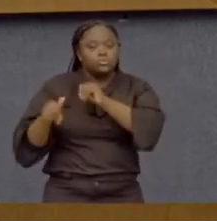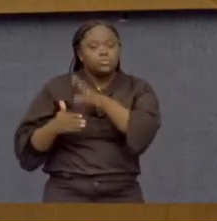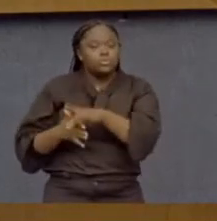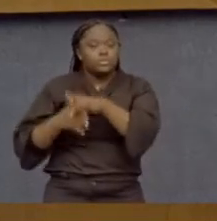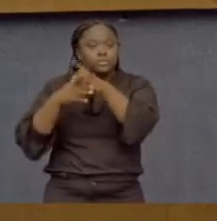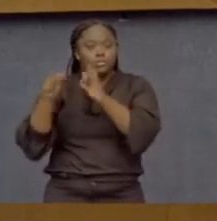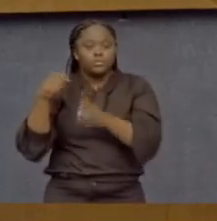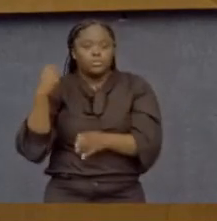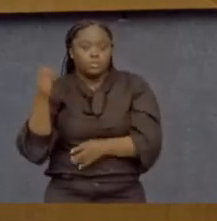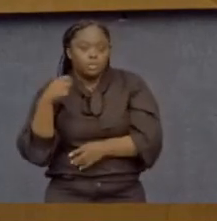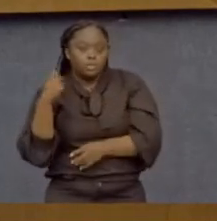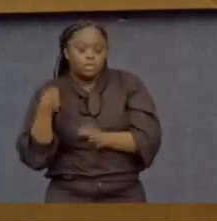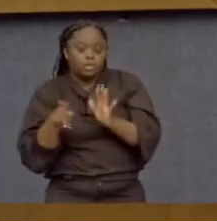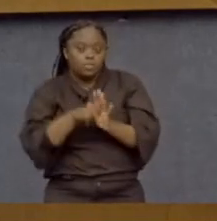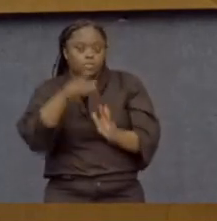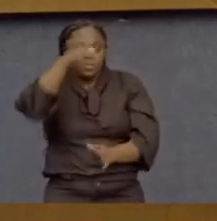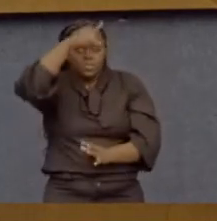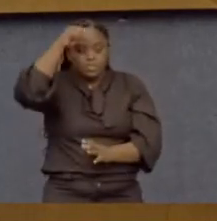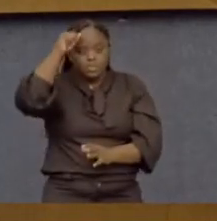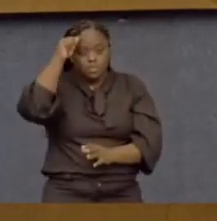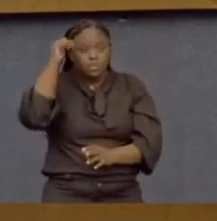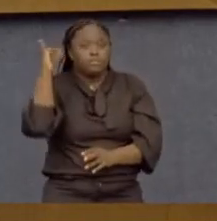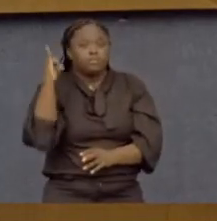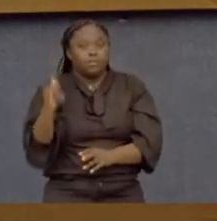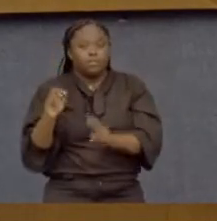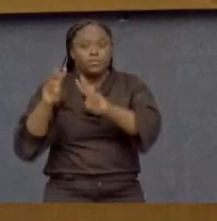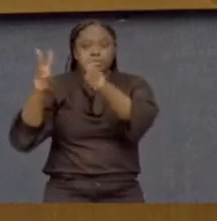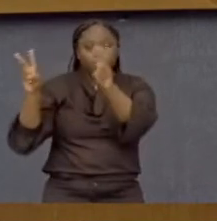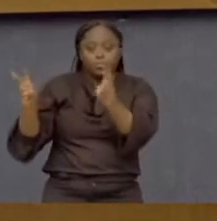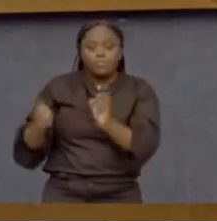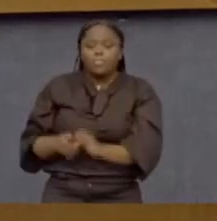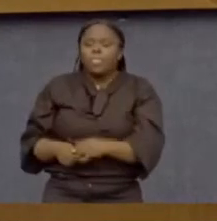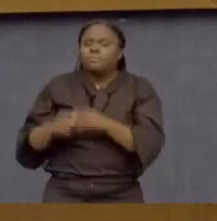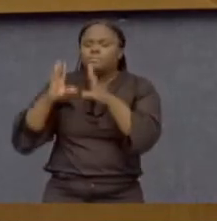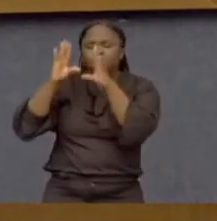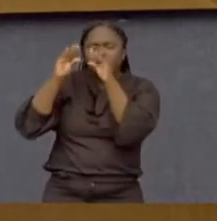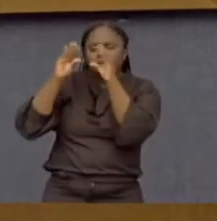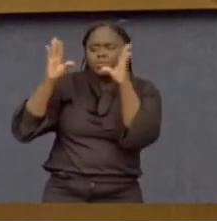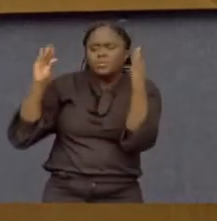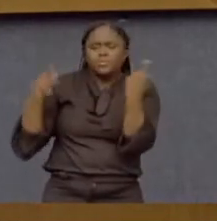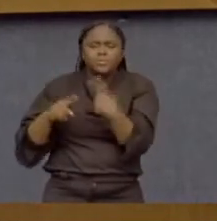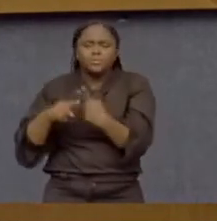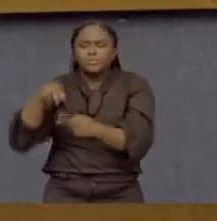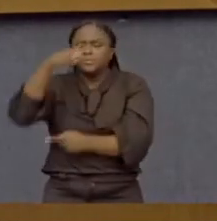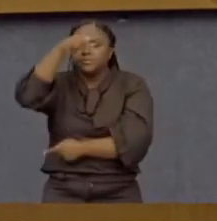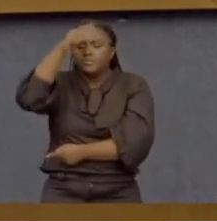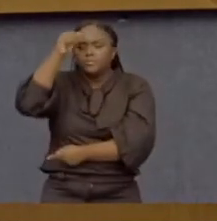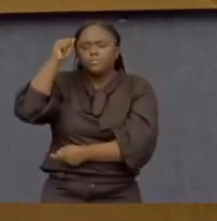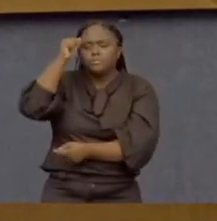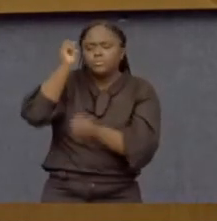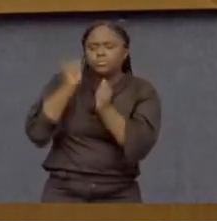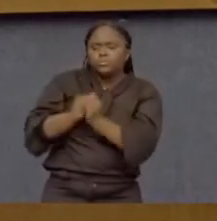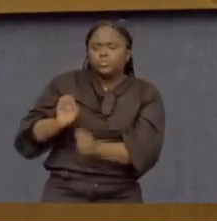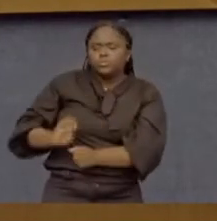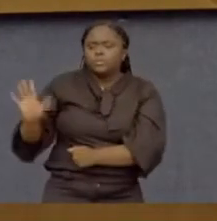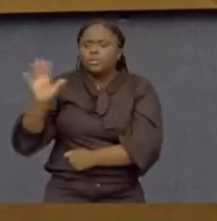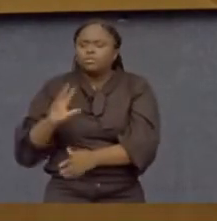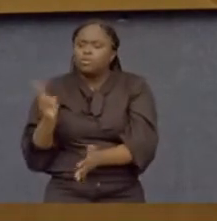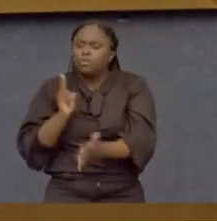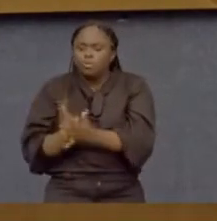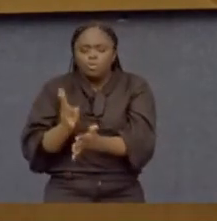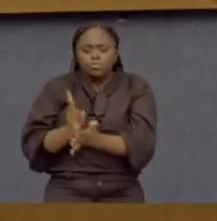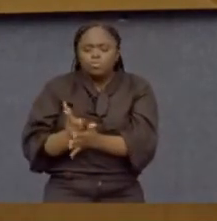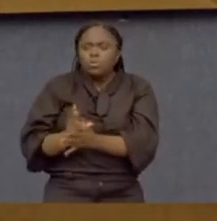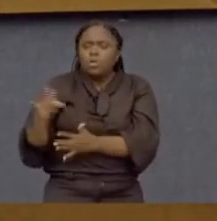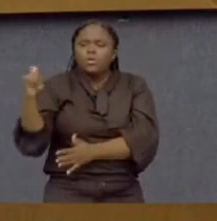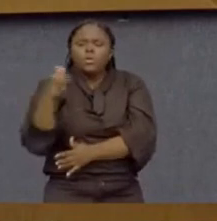da Associação Voa Prates na Prefeitura e os disse, entre aspas, fiquem tranquilos, pois seja com a Prefeitura ou com o Estado, nós vamos preservar o